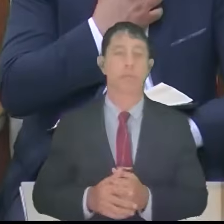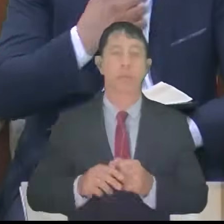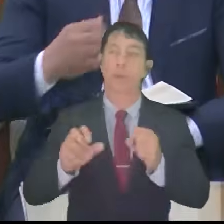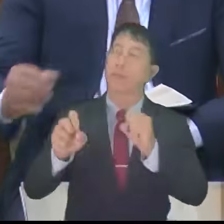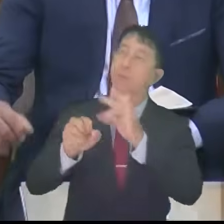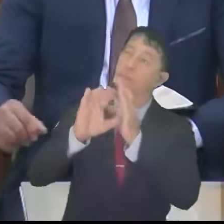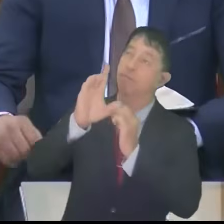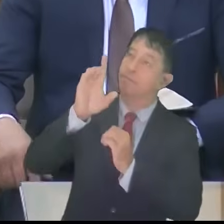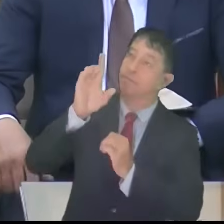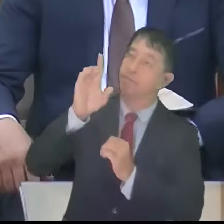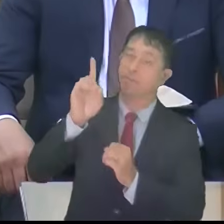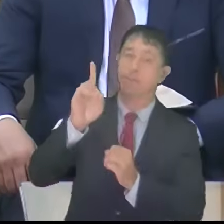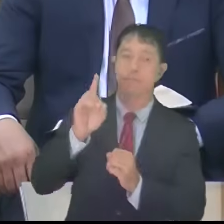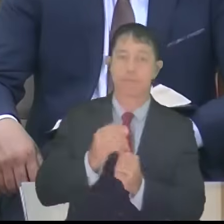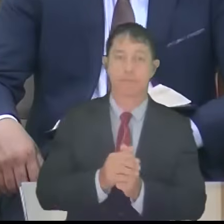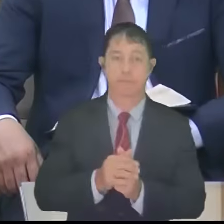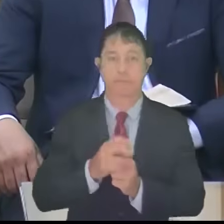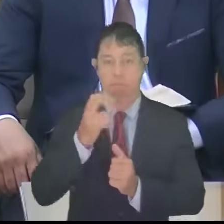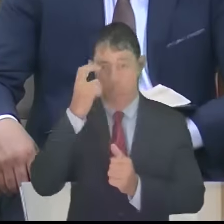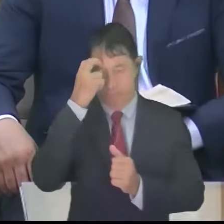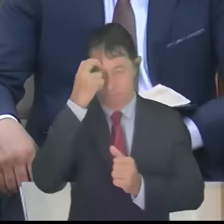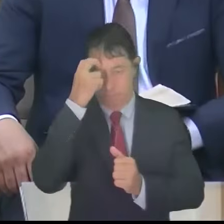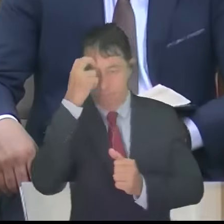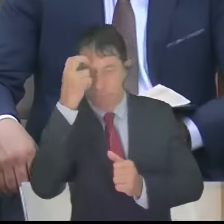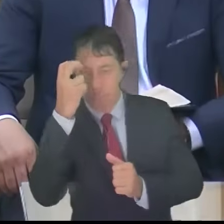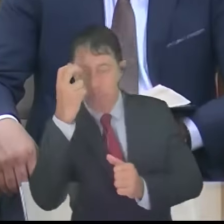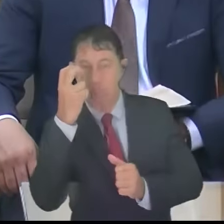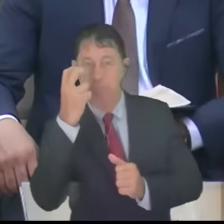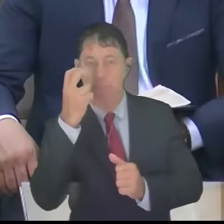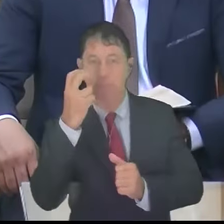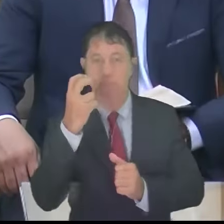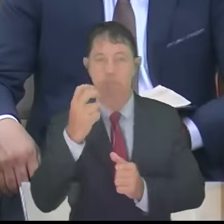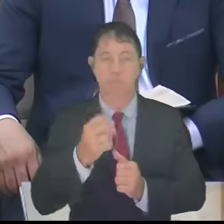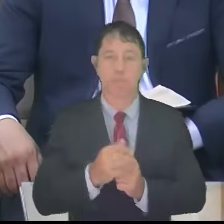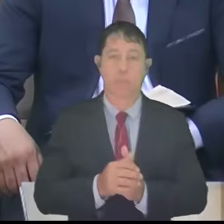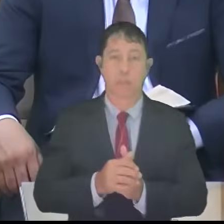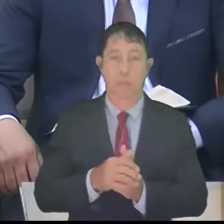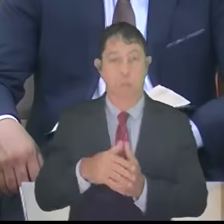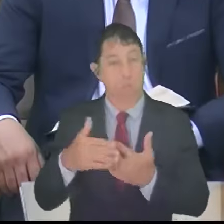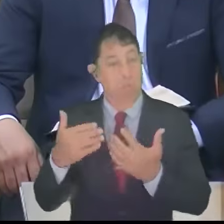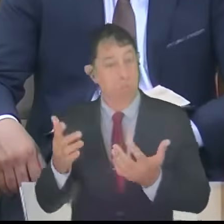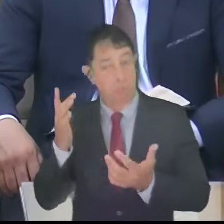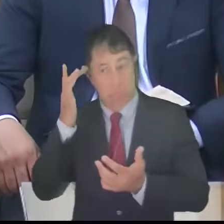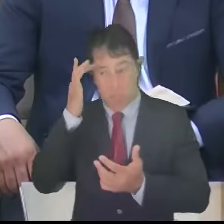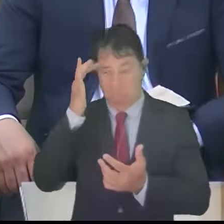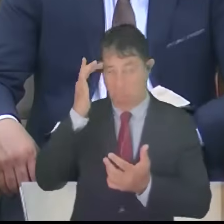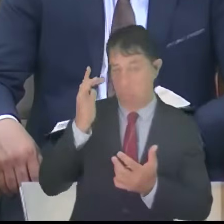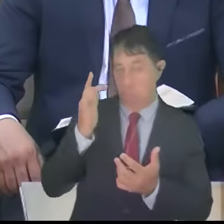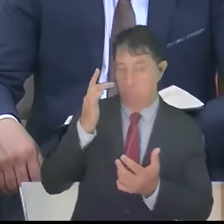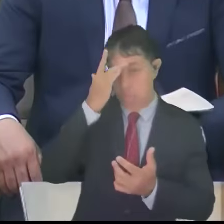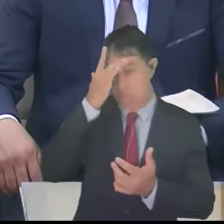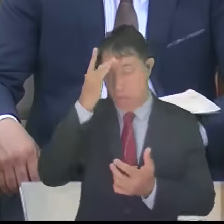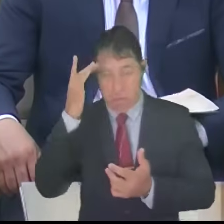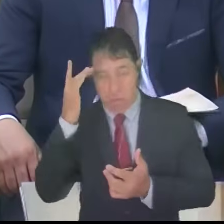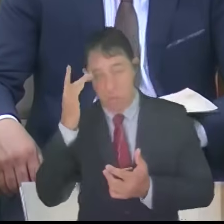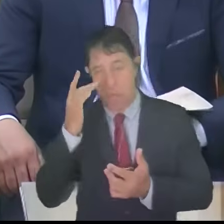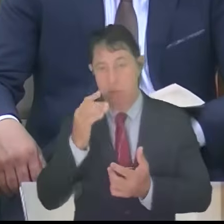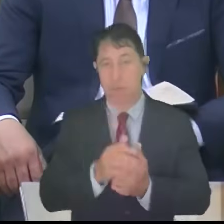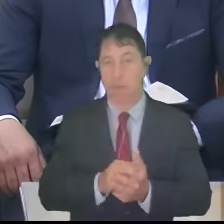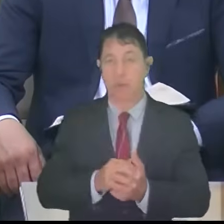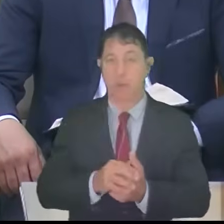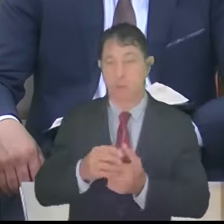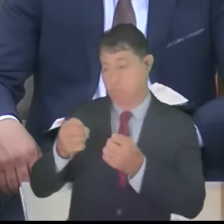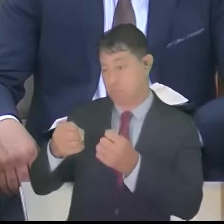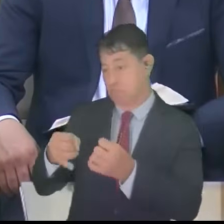Deus. Os sábios entendidos. Irmãos, talvez alguém diga assim que Jesus tem alguma